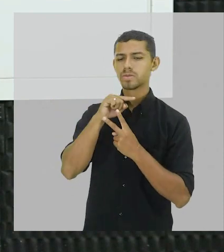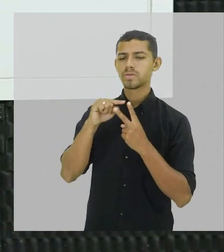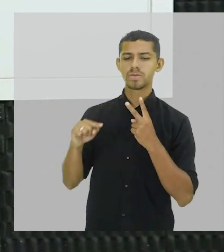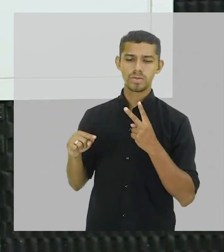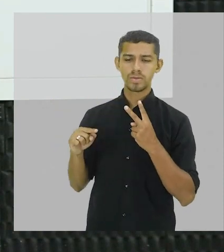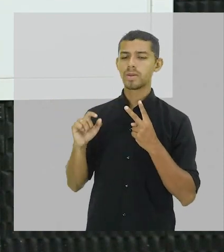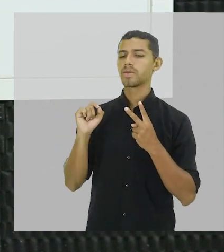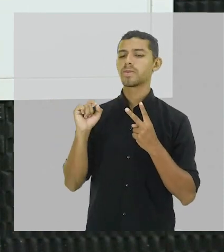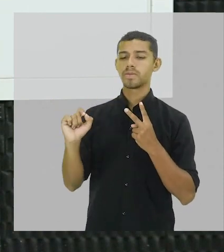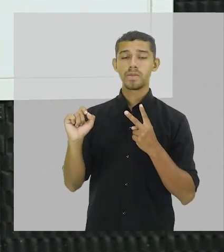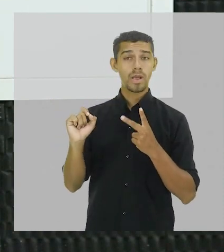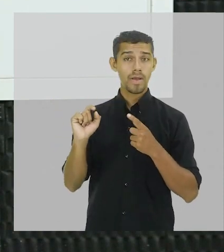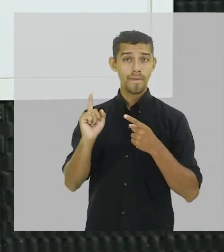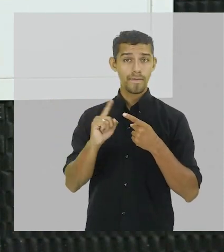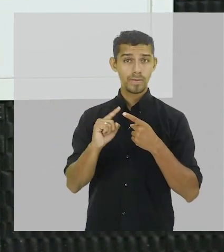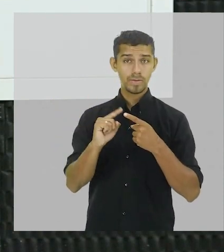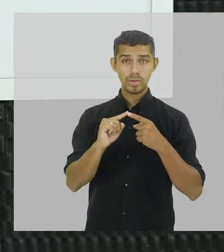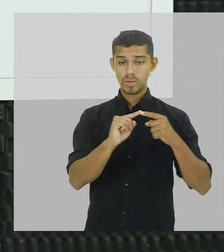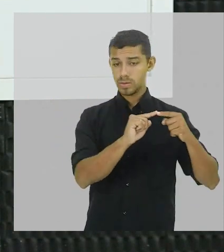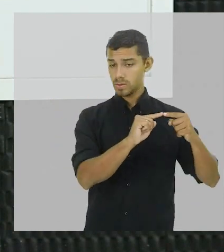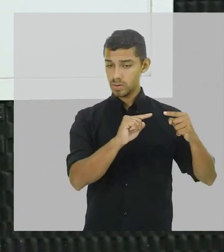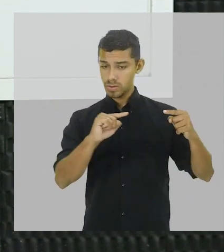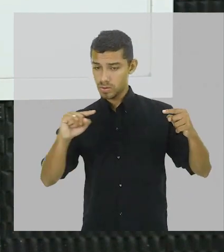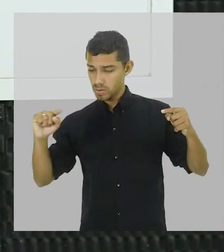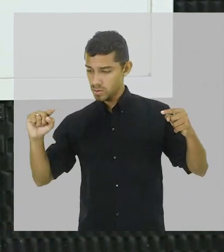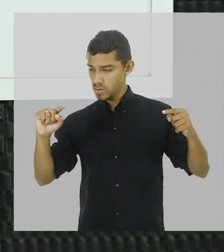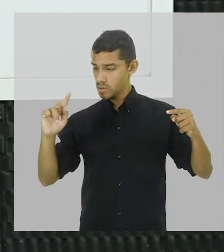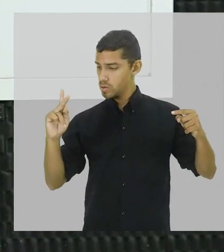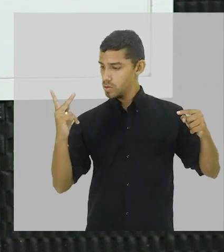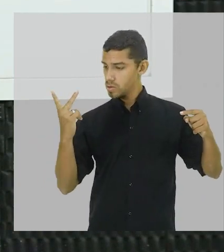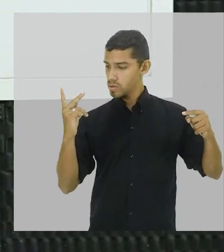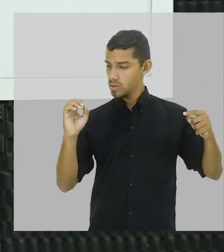tenho aqui, ó, uma corda homogênea,